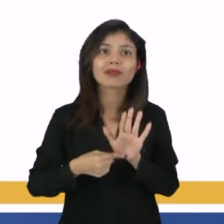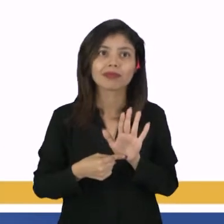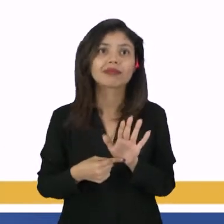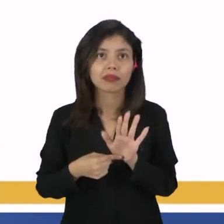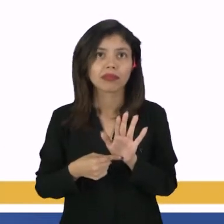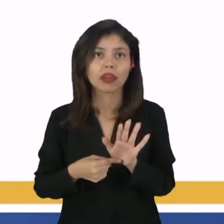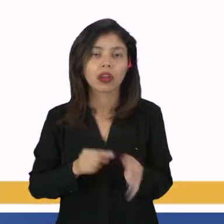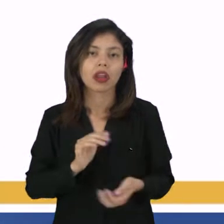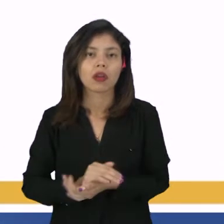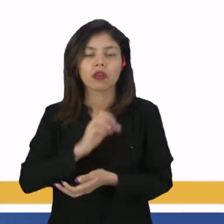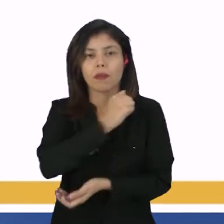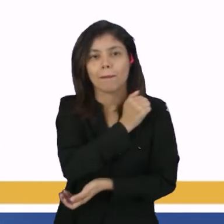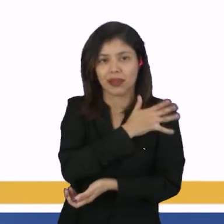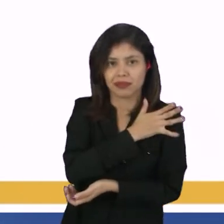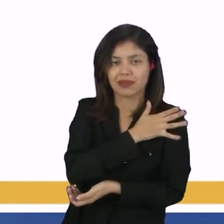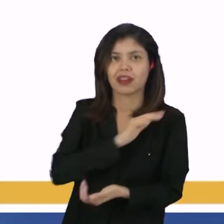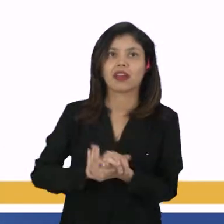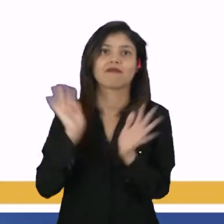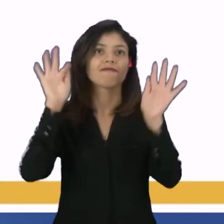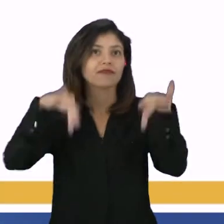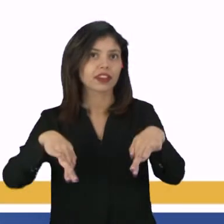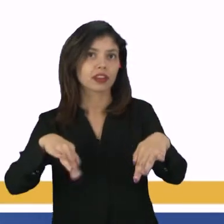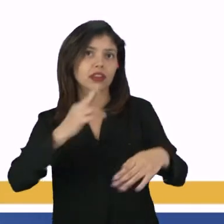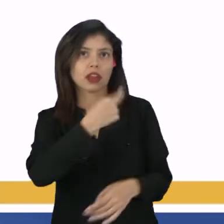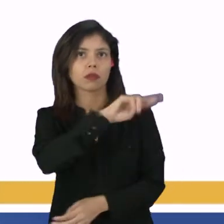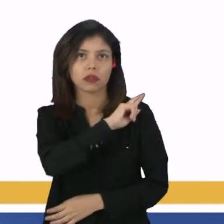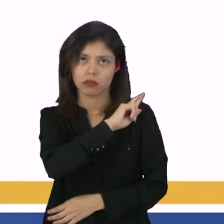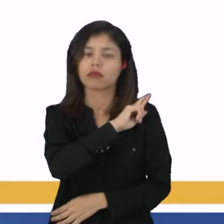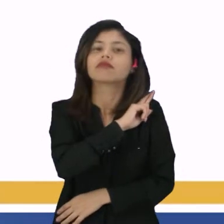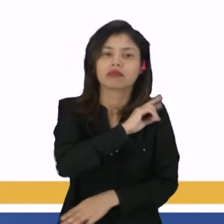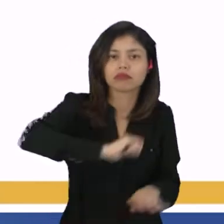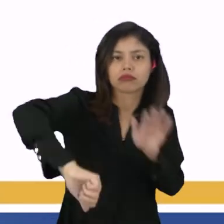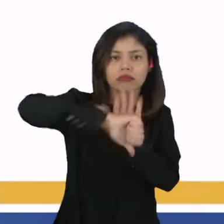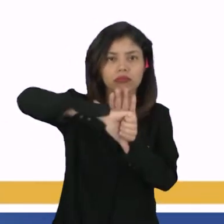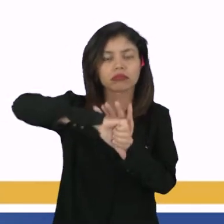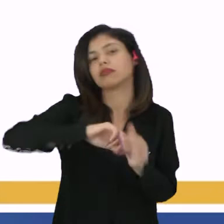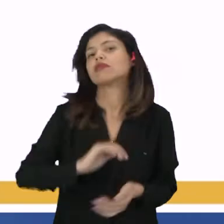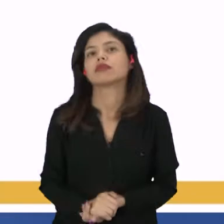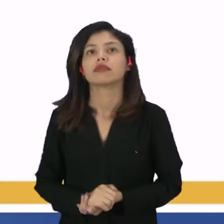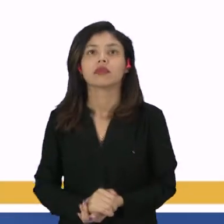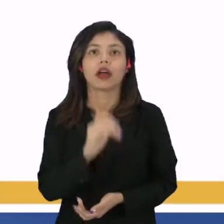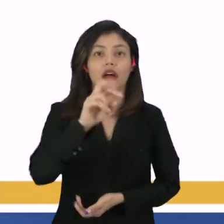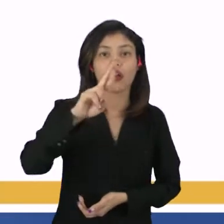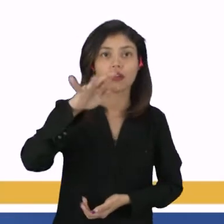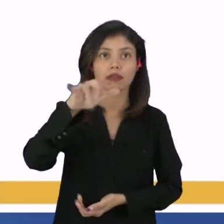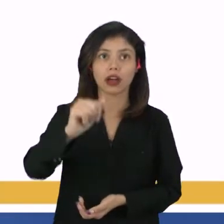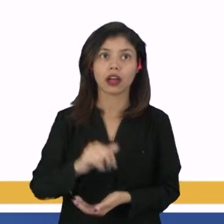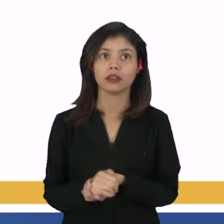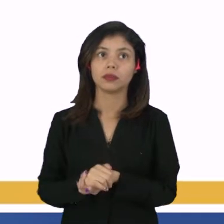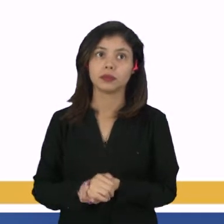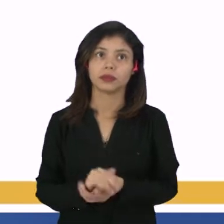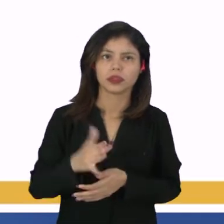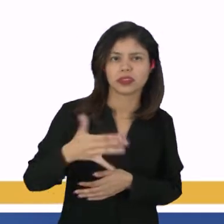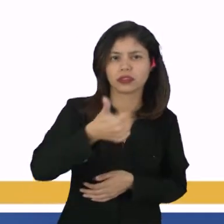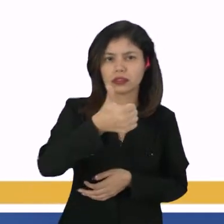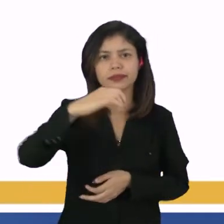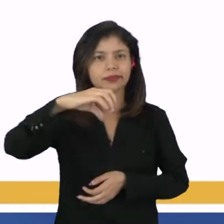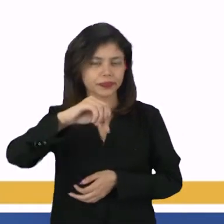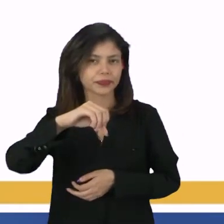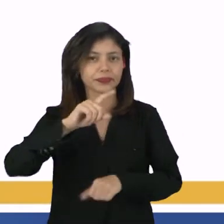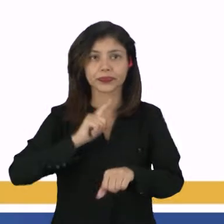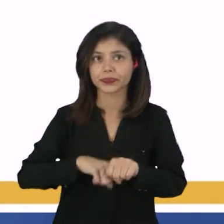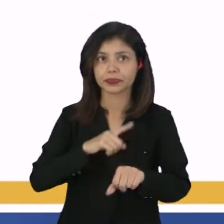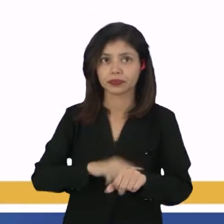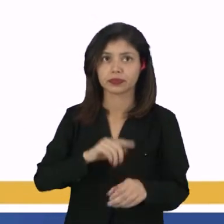ter fim e deve gerar responsabilização criminal. As ofensas foram veiculadas por volta das 19